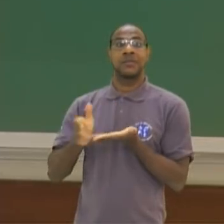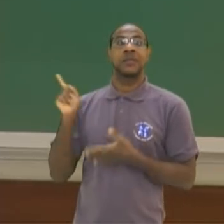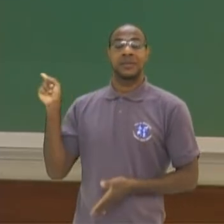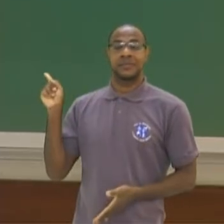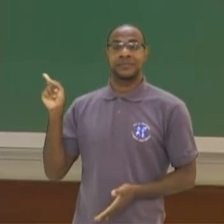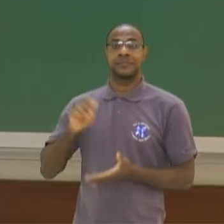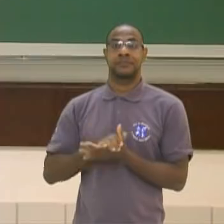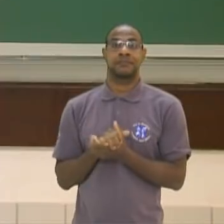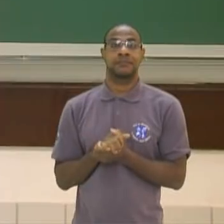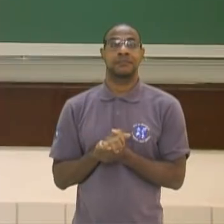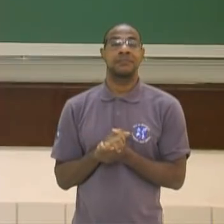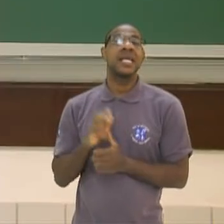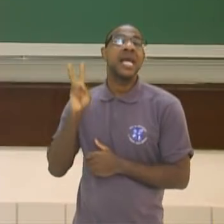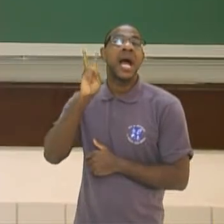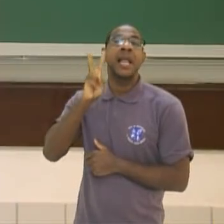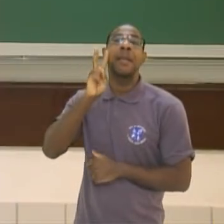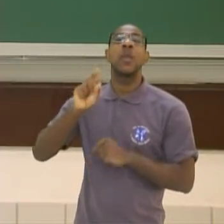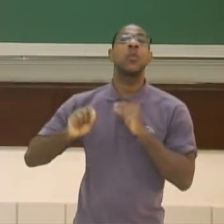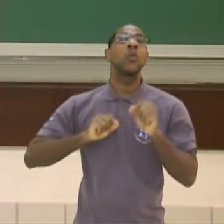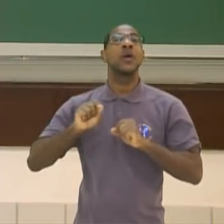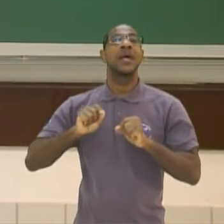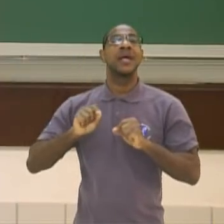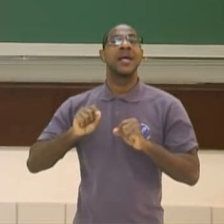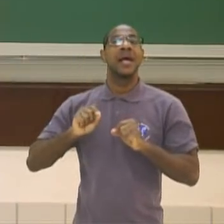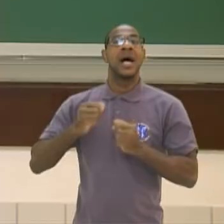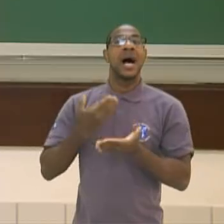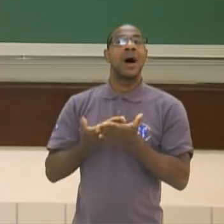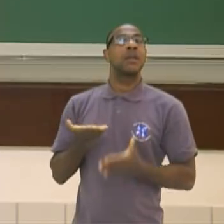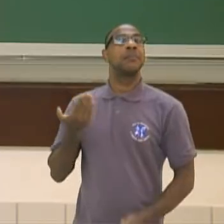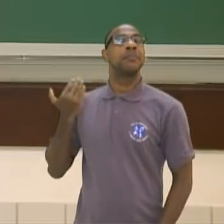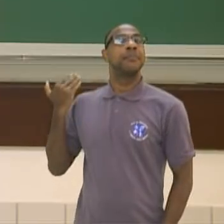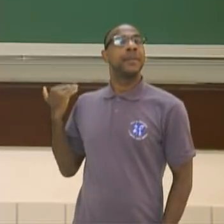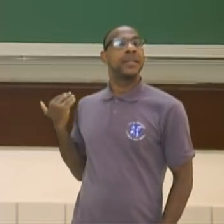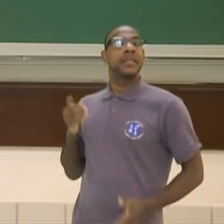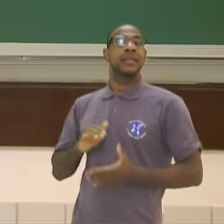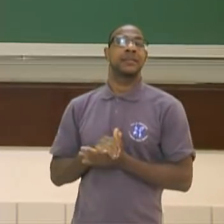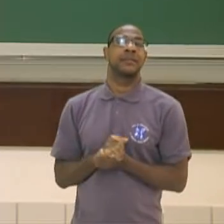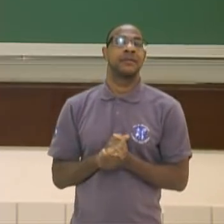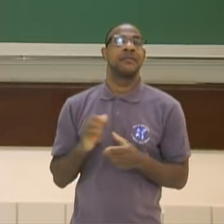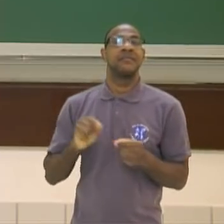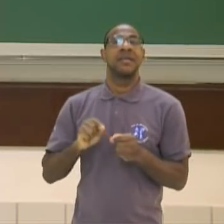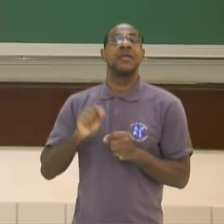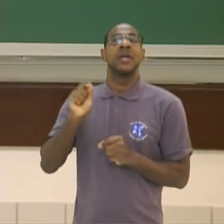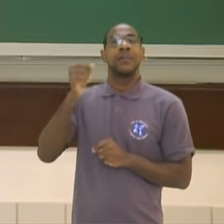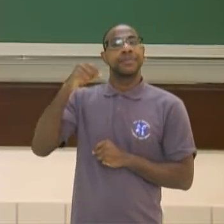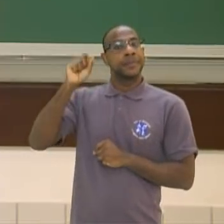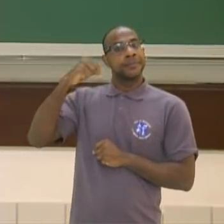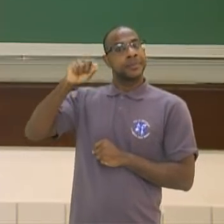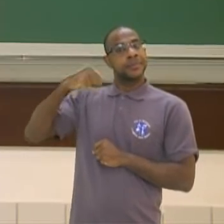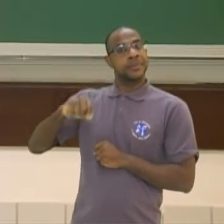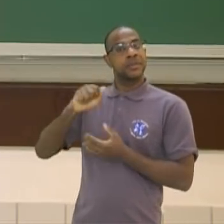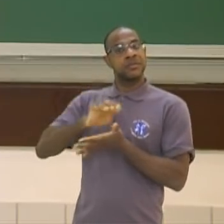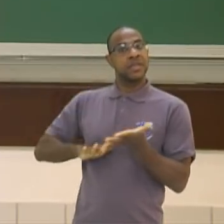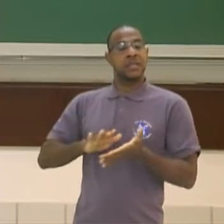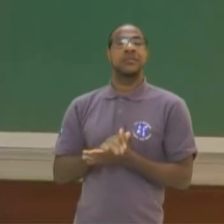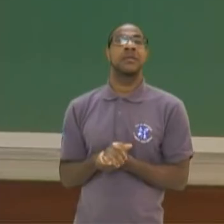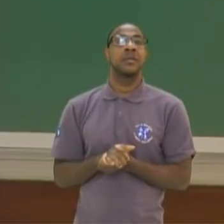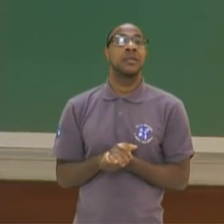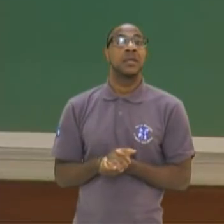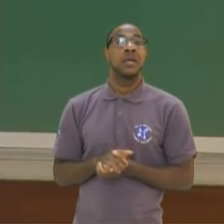nossa aula relembrando coisas da aula anterior, né? A gente faz a correção das atividades. Então, na aula passada